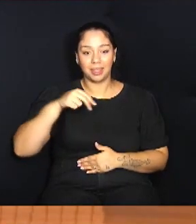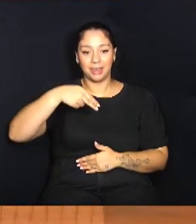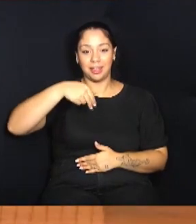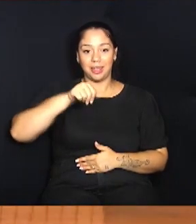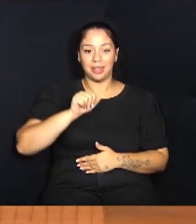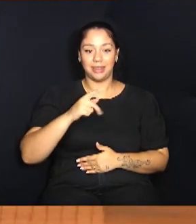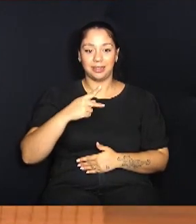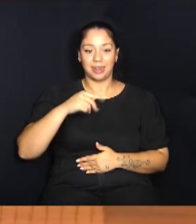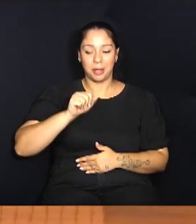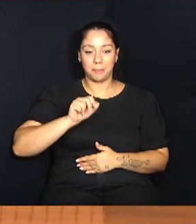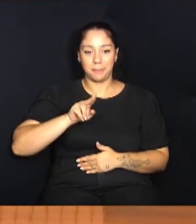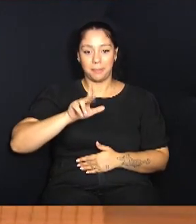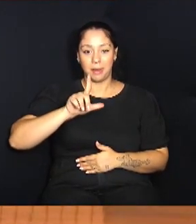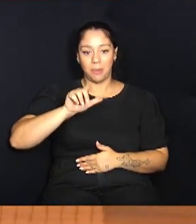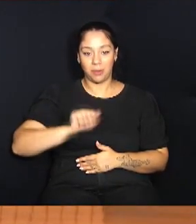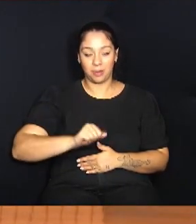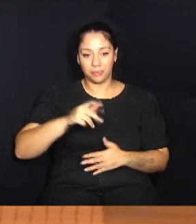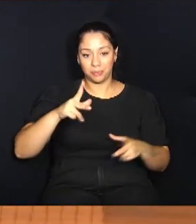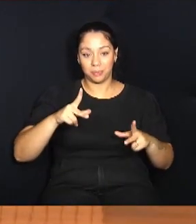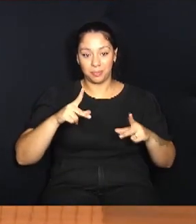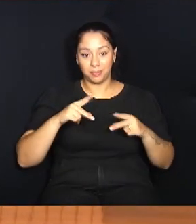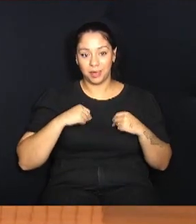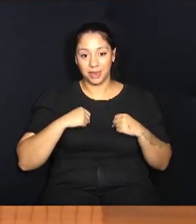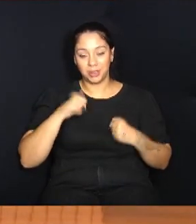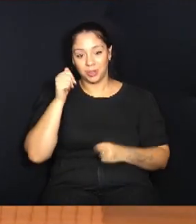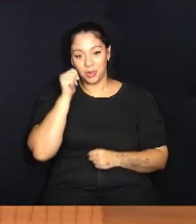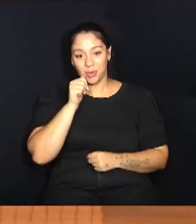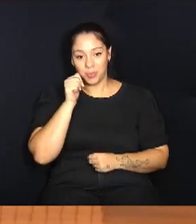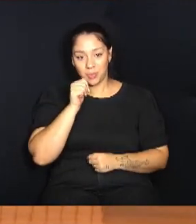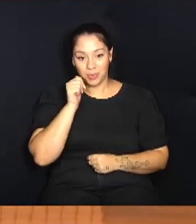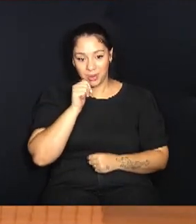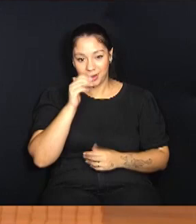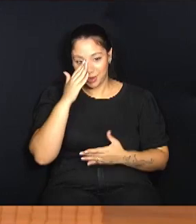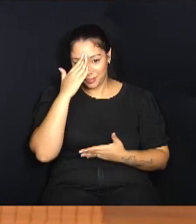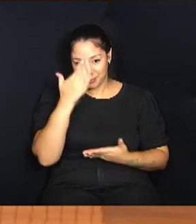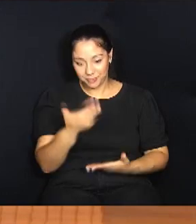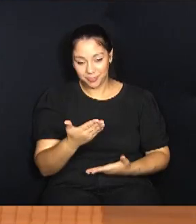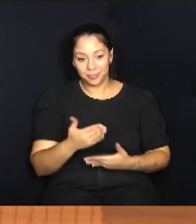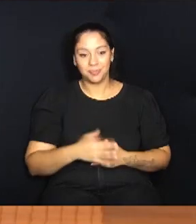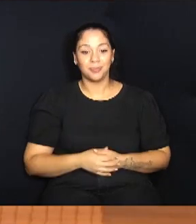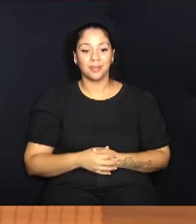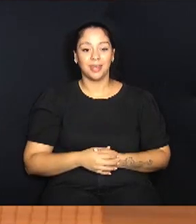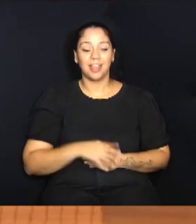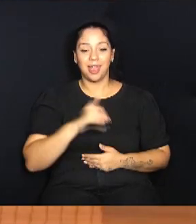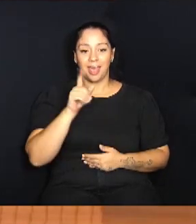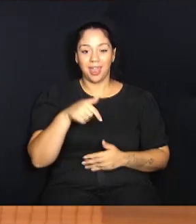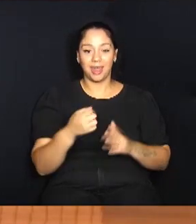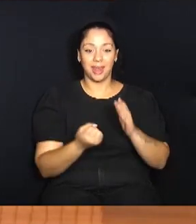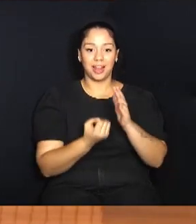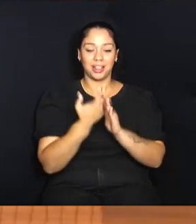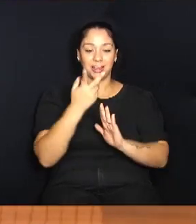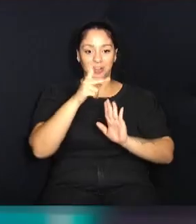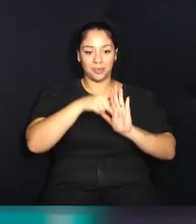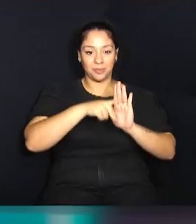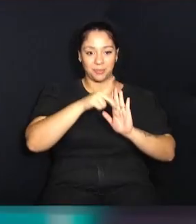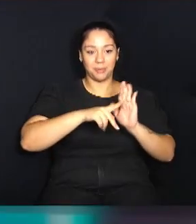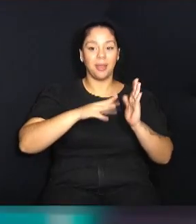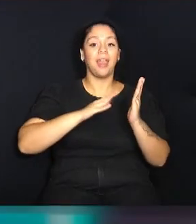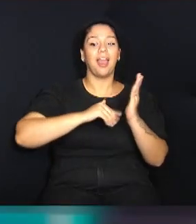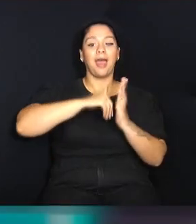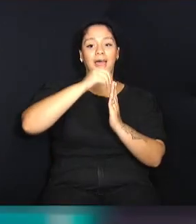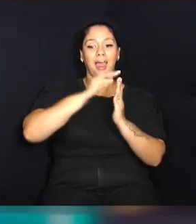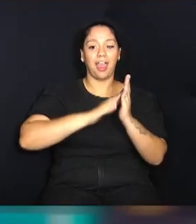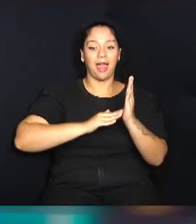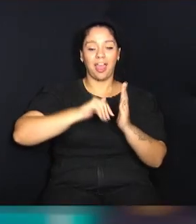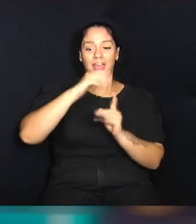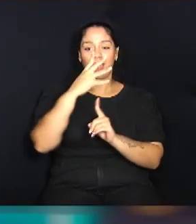recebeu o diploma de Mérito Mulher Virtuosa Elizabeth Lins Cordeiro, idealizadora do projeto Arte com Paixão. E a Ana